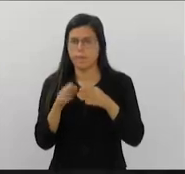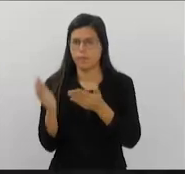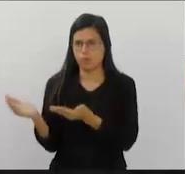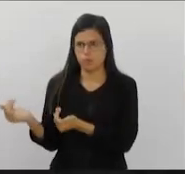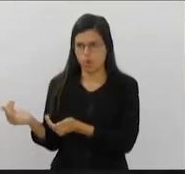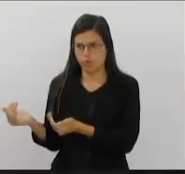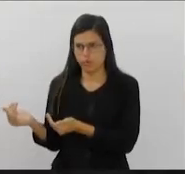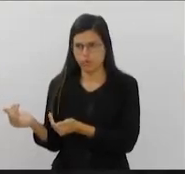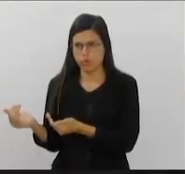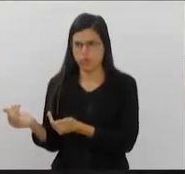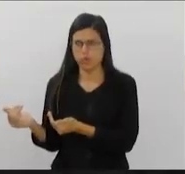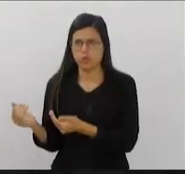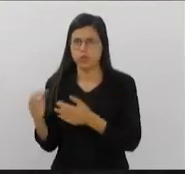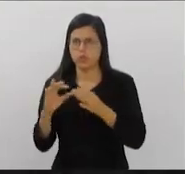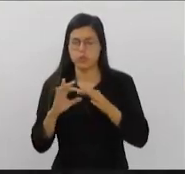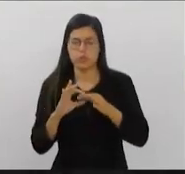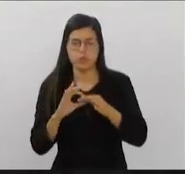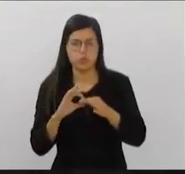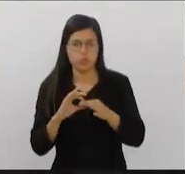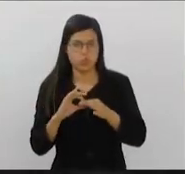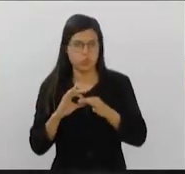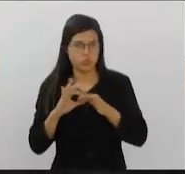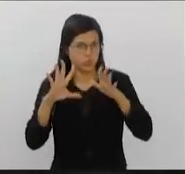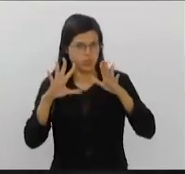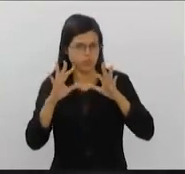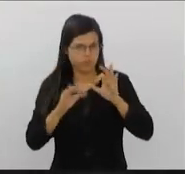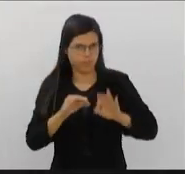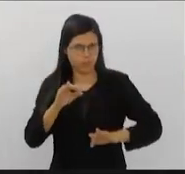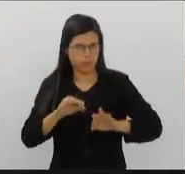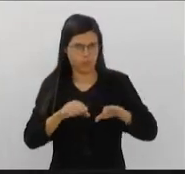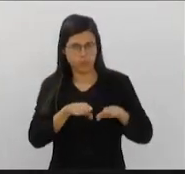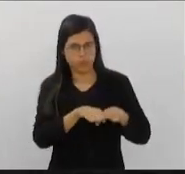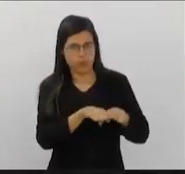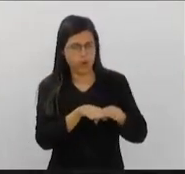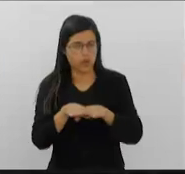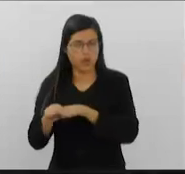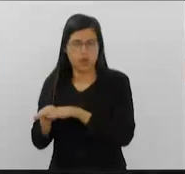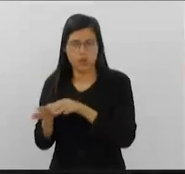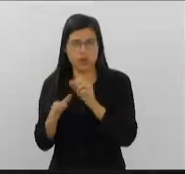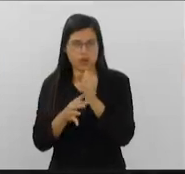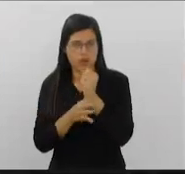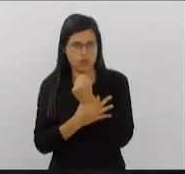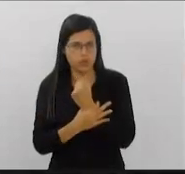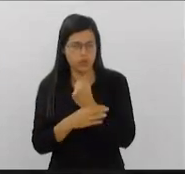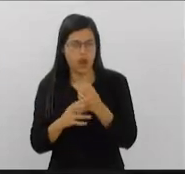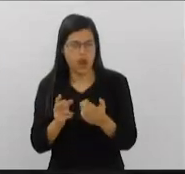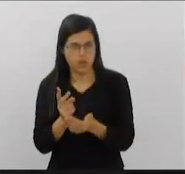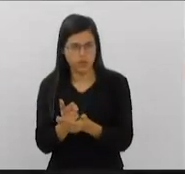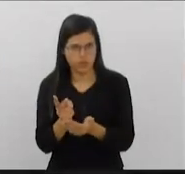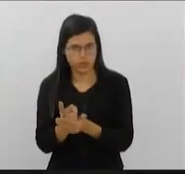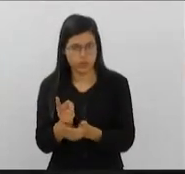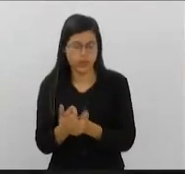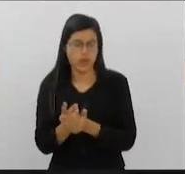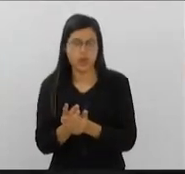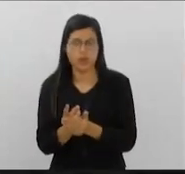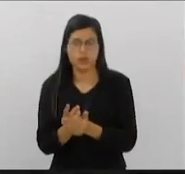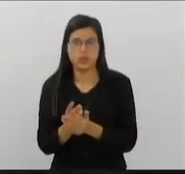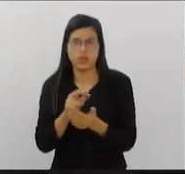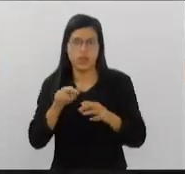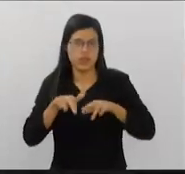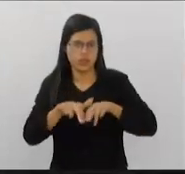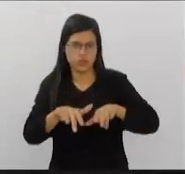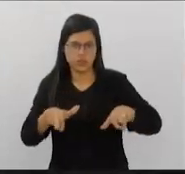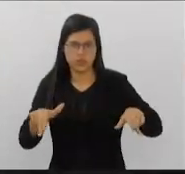juventude. Justo, livre, igualitário e garantir a continuidade da nossa